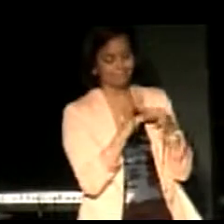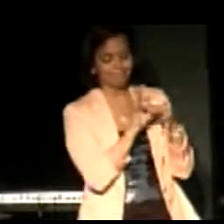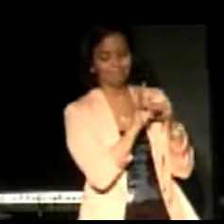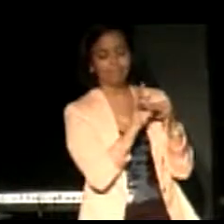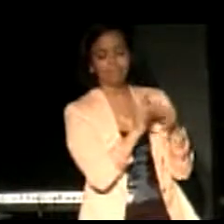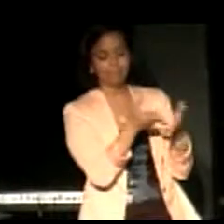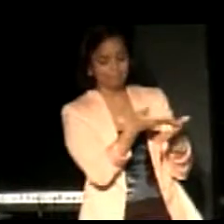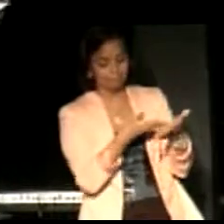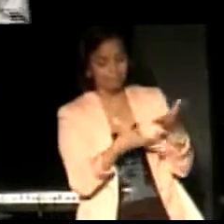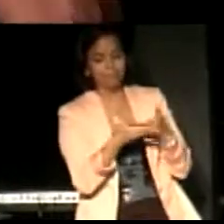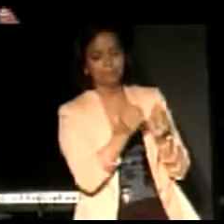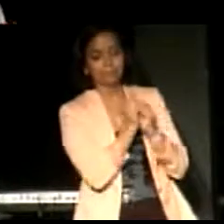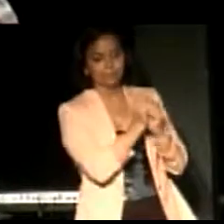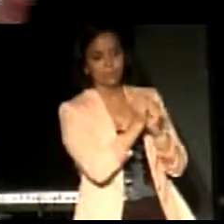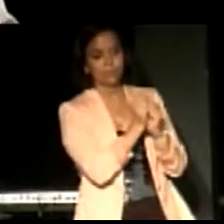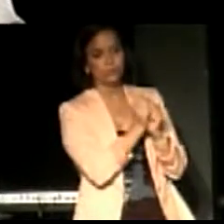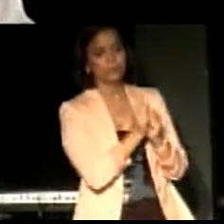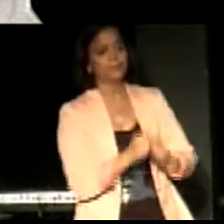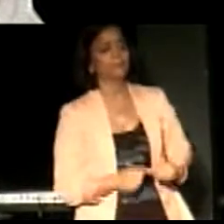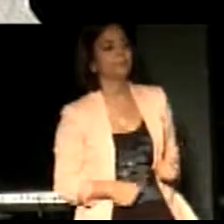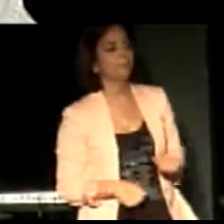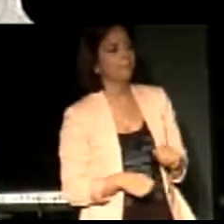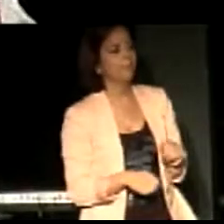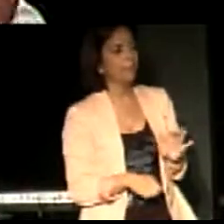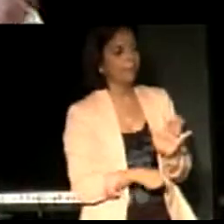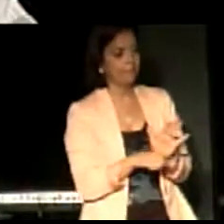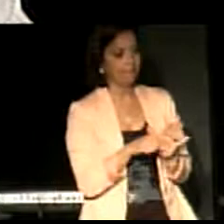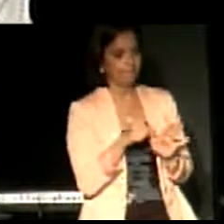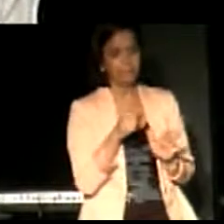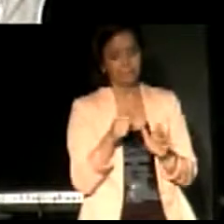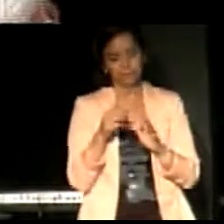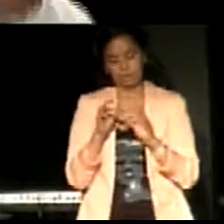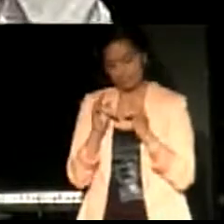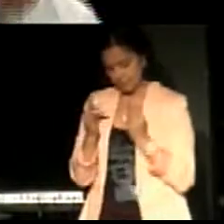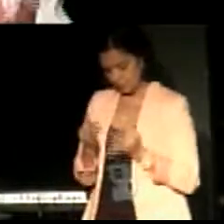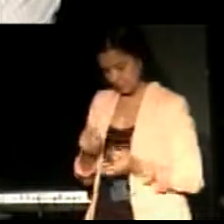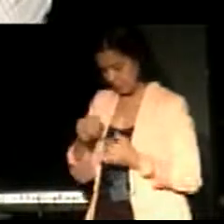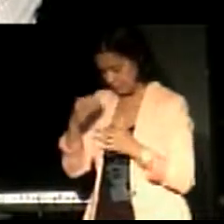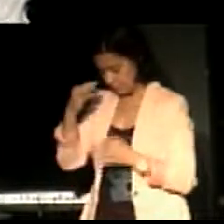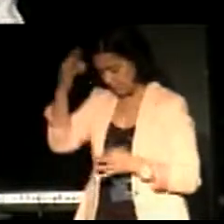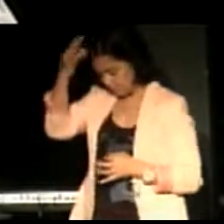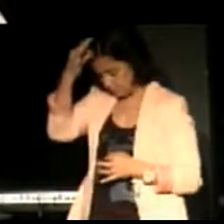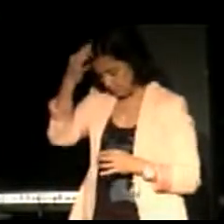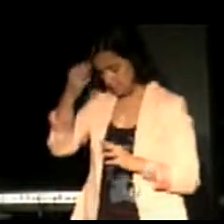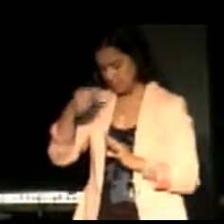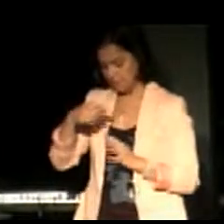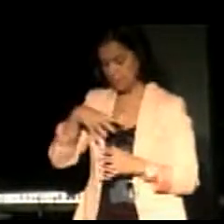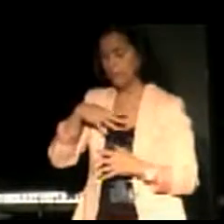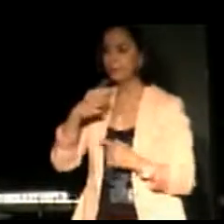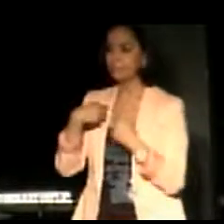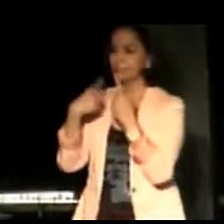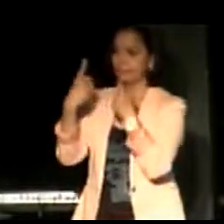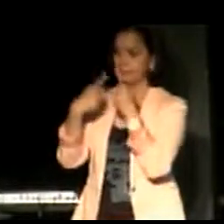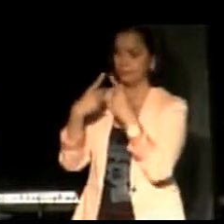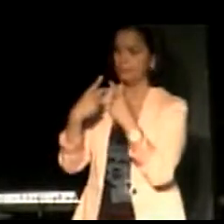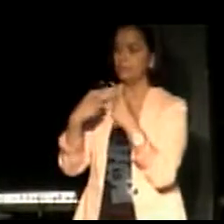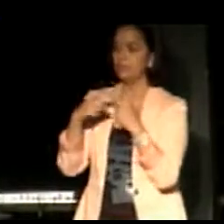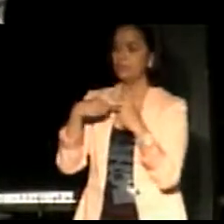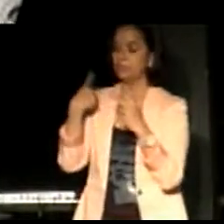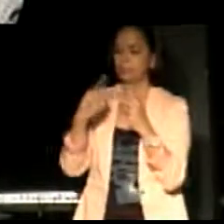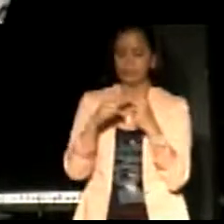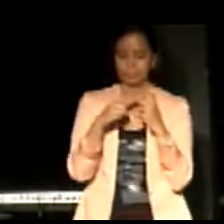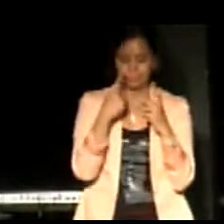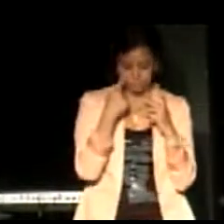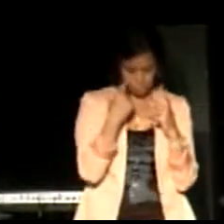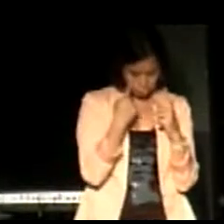também que, primeiro, nós vamos ser humildes de espírito, há uma inter-relação entre elas, para